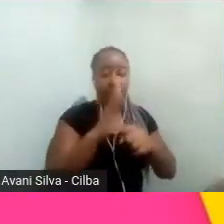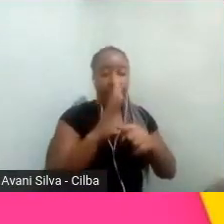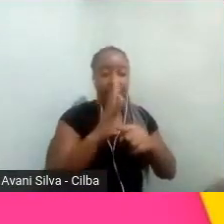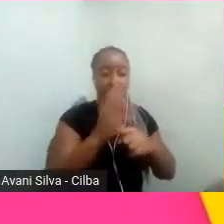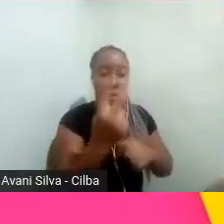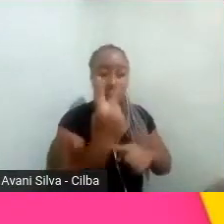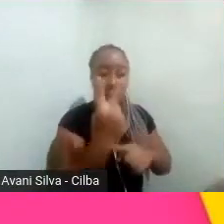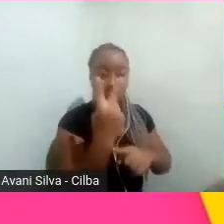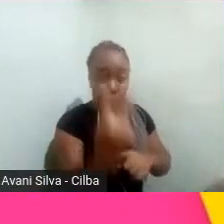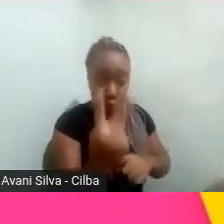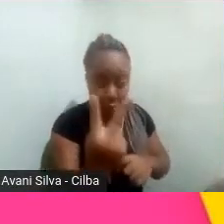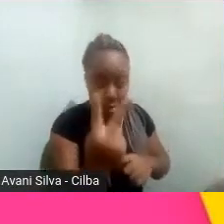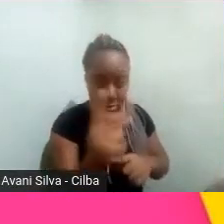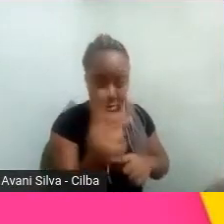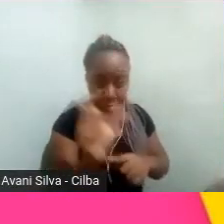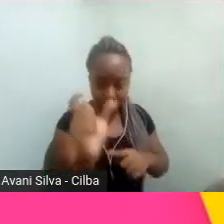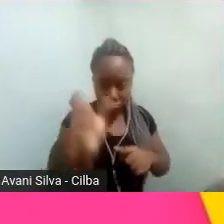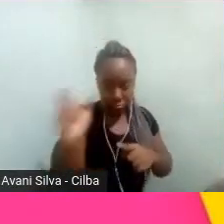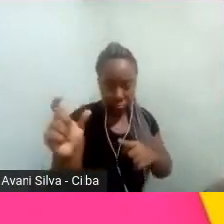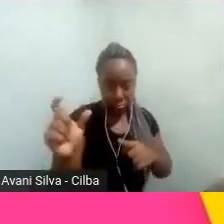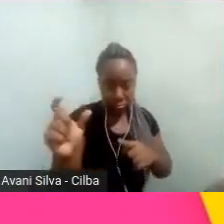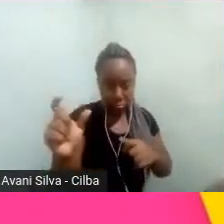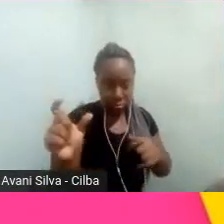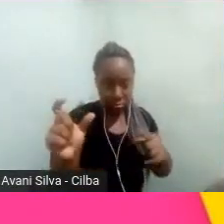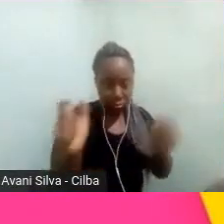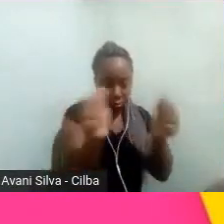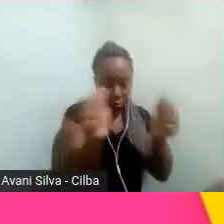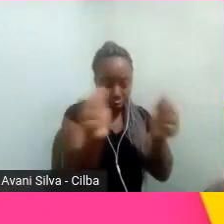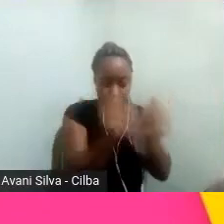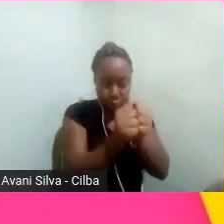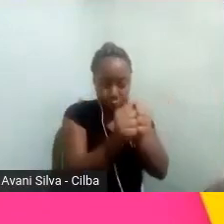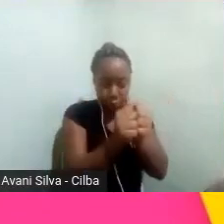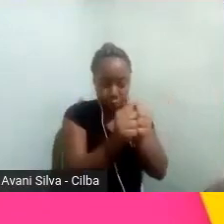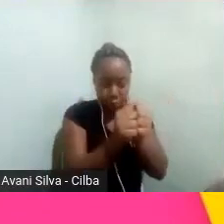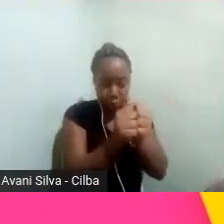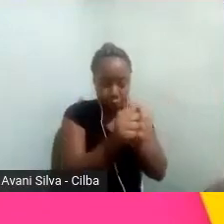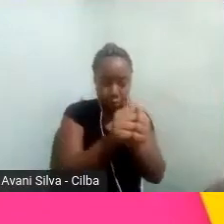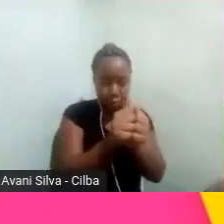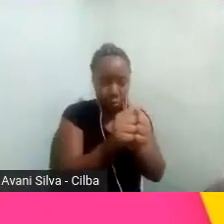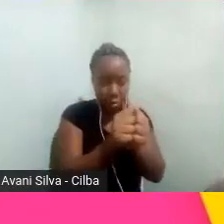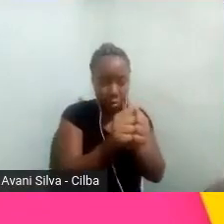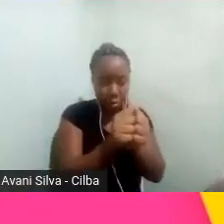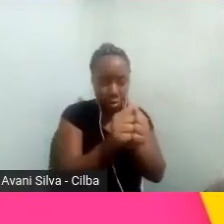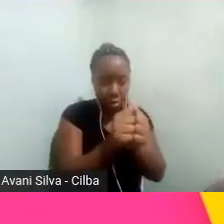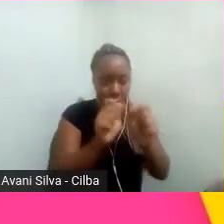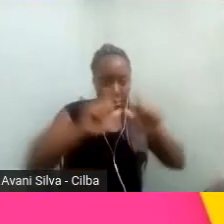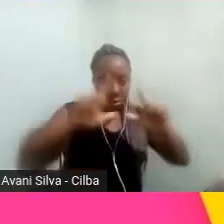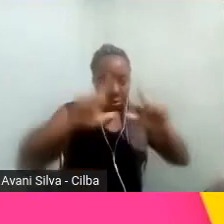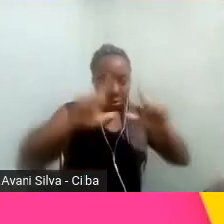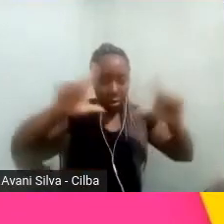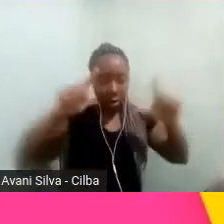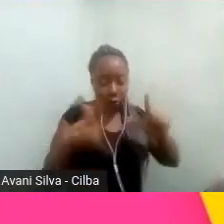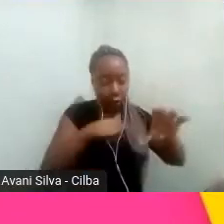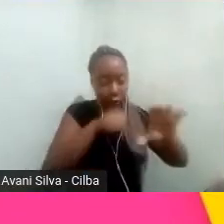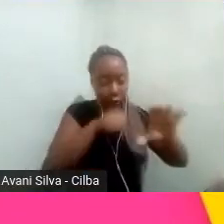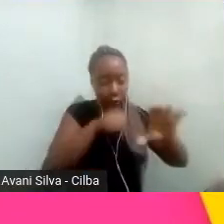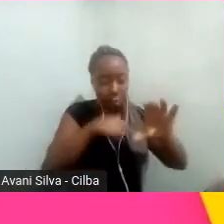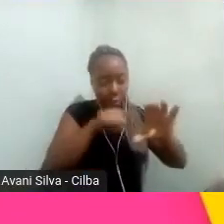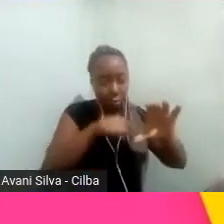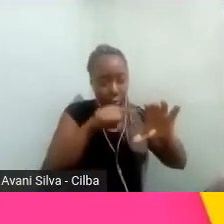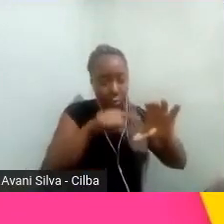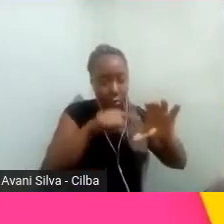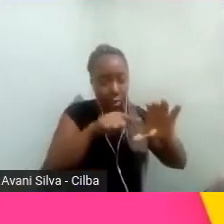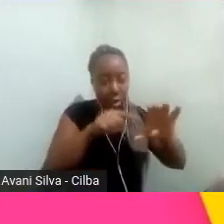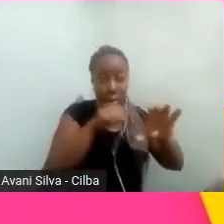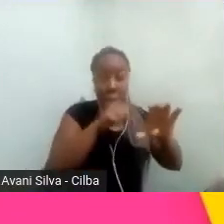eu ligar uma junto com a outra, e eu ligar de novo no motor, o motor vai girar muito mais